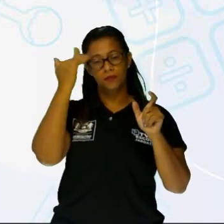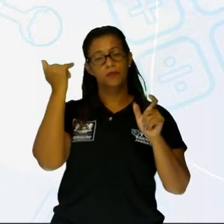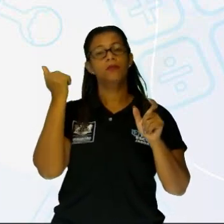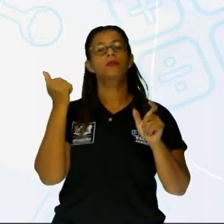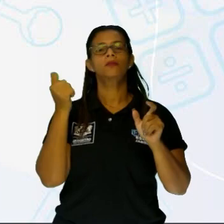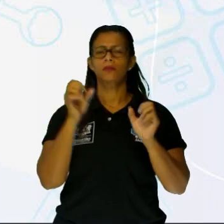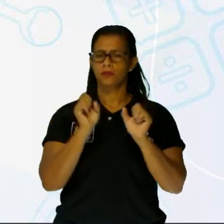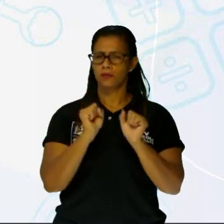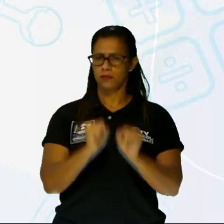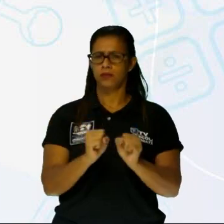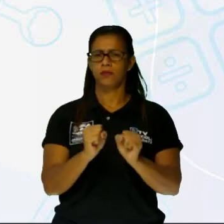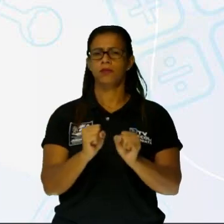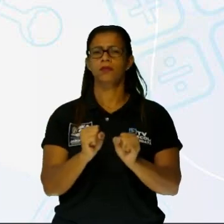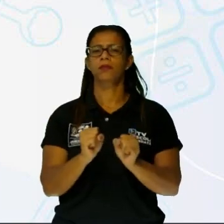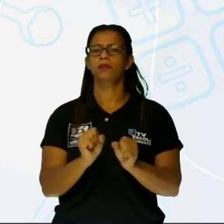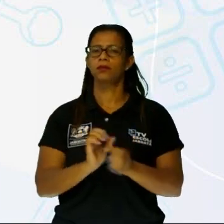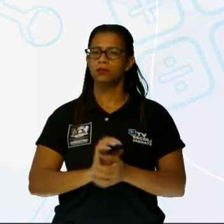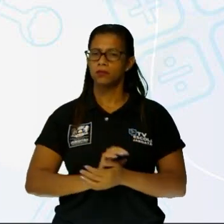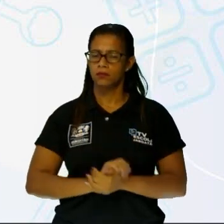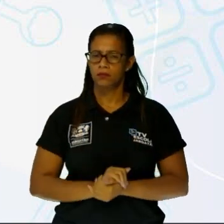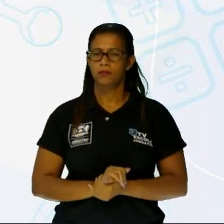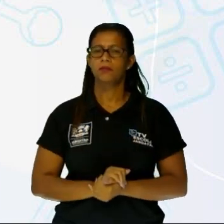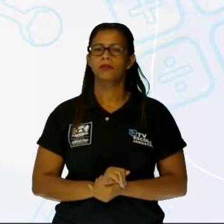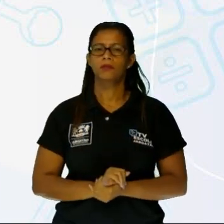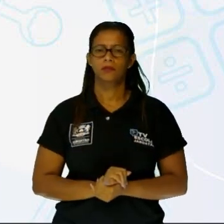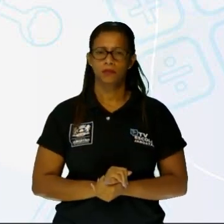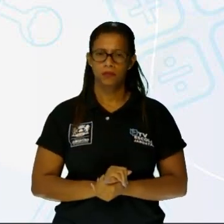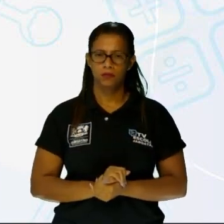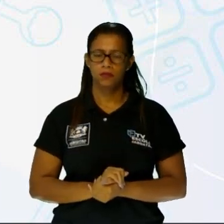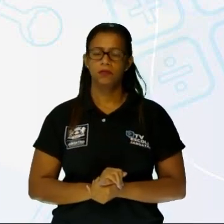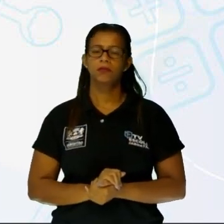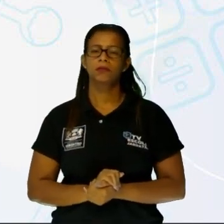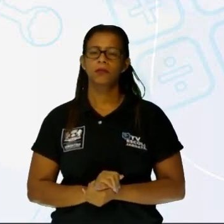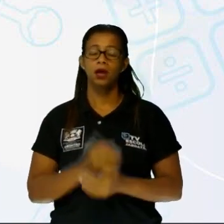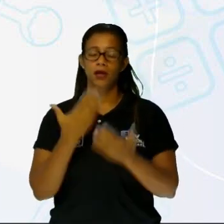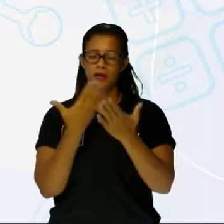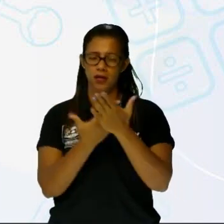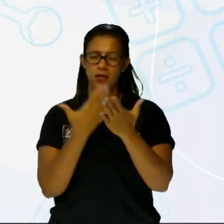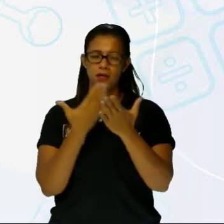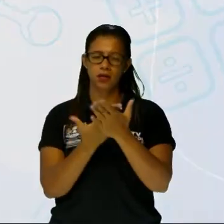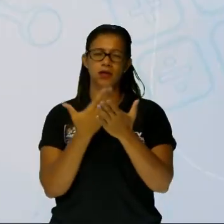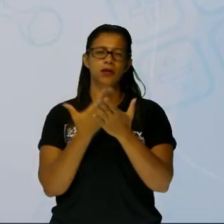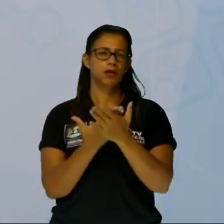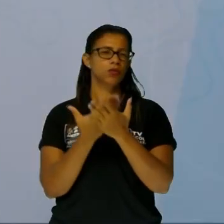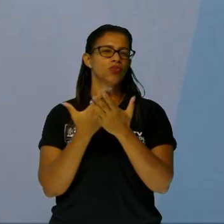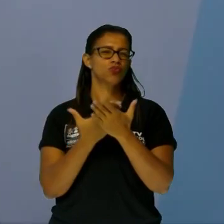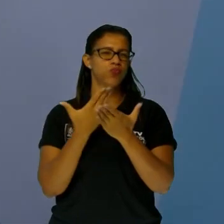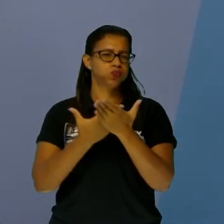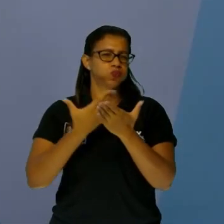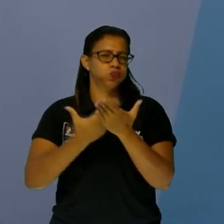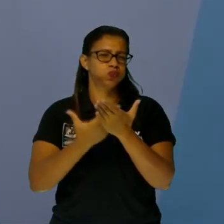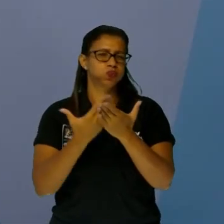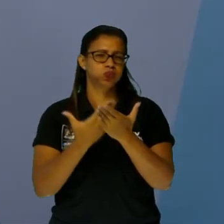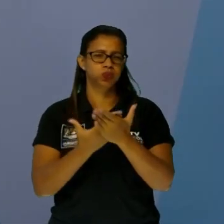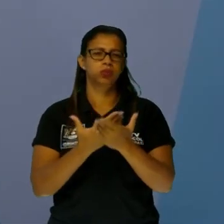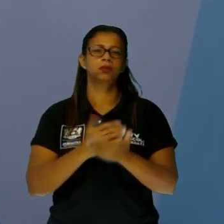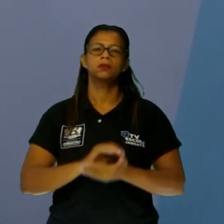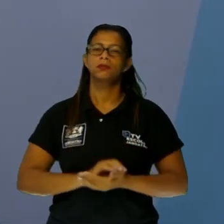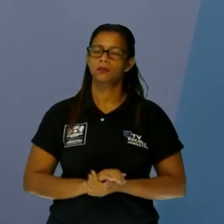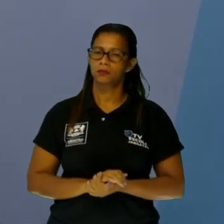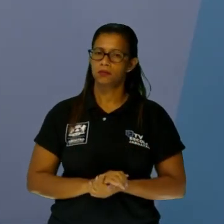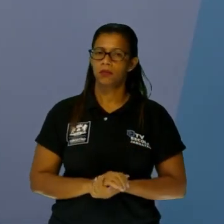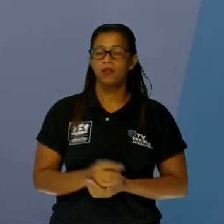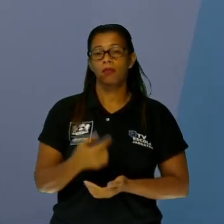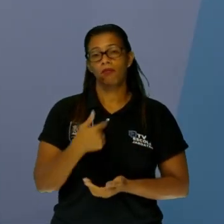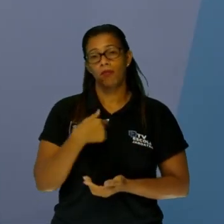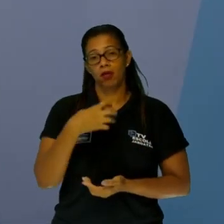bem da capacidade dela. Eu sei que ela pode e que ela estuda pra caramba, né? Então, as minhas expectativas